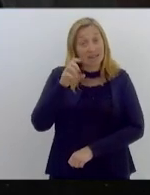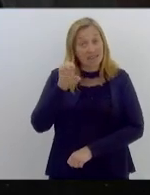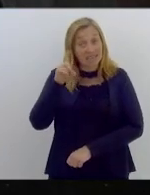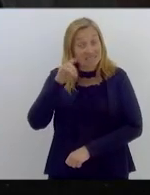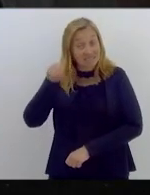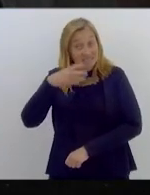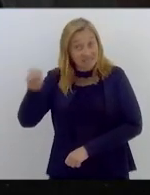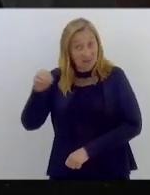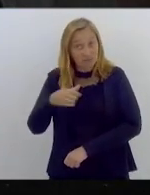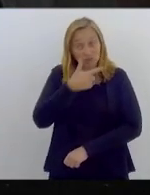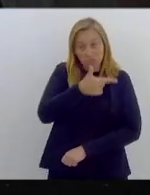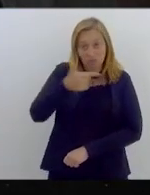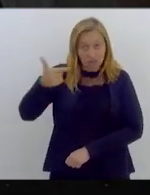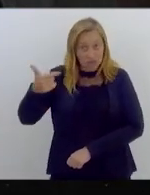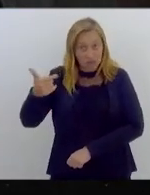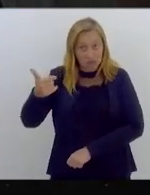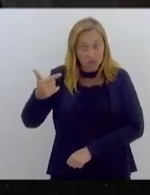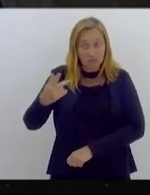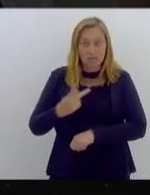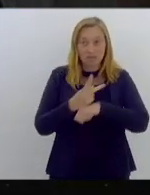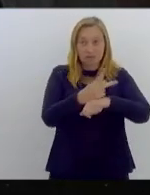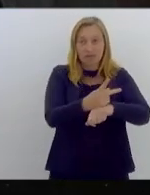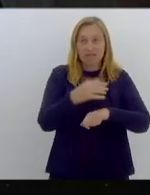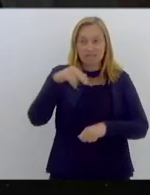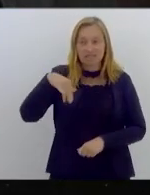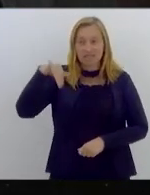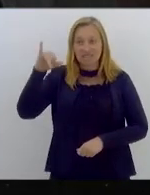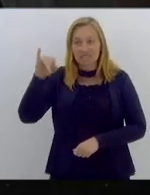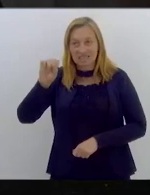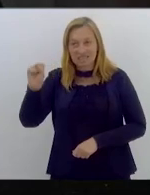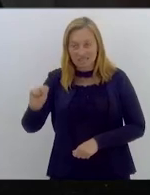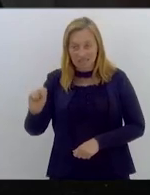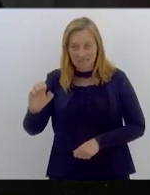edição 2022, do Prêmio Nise da Silveira,